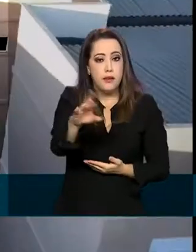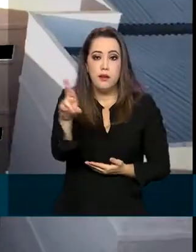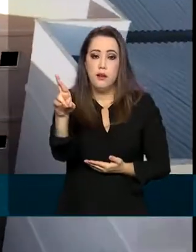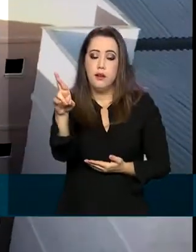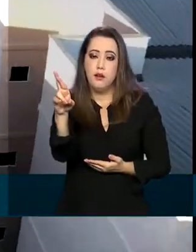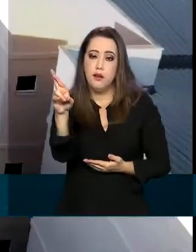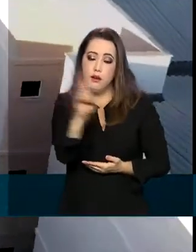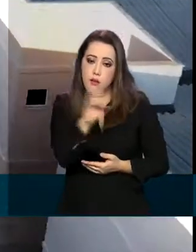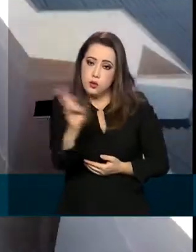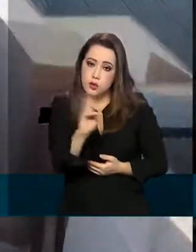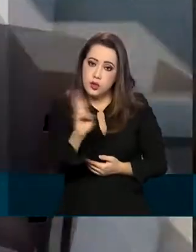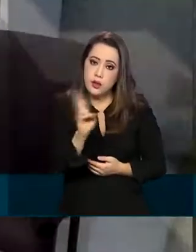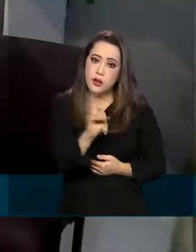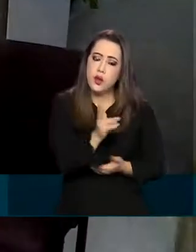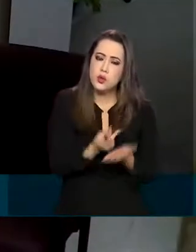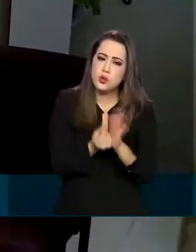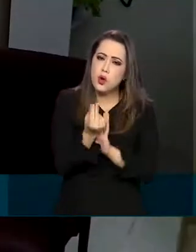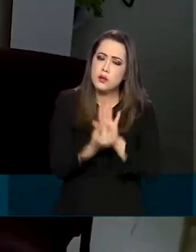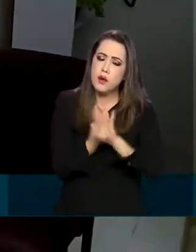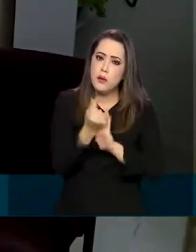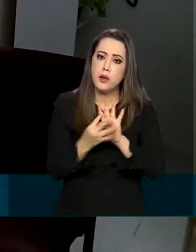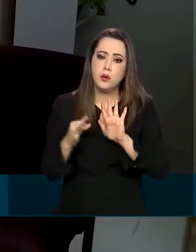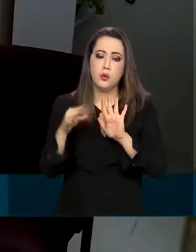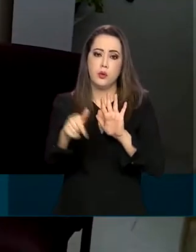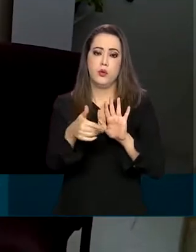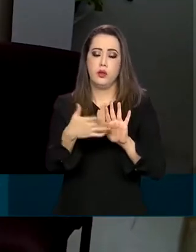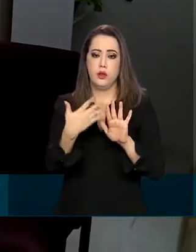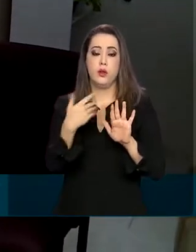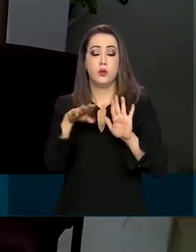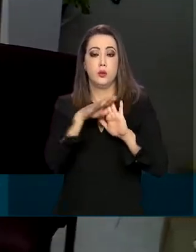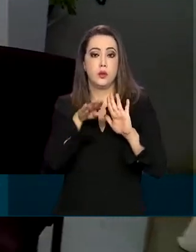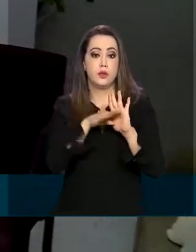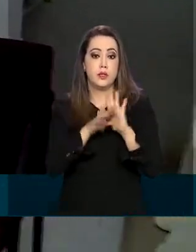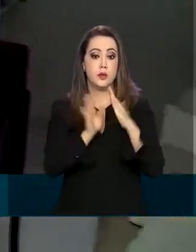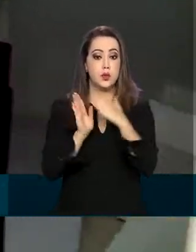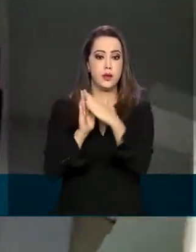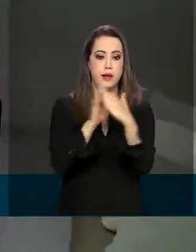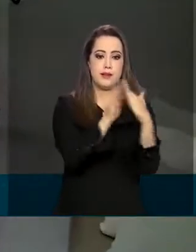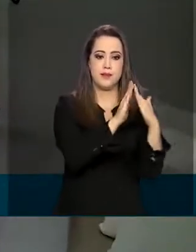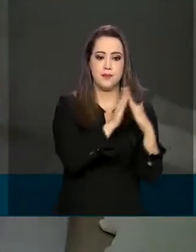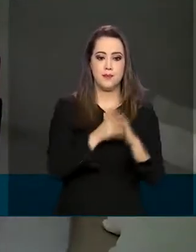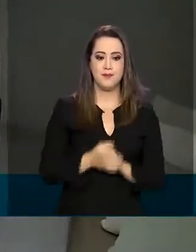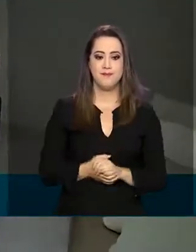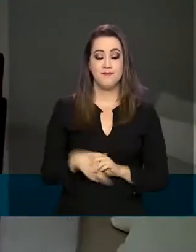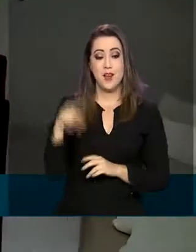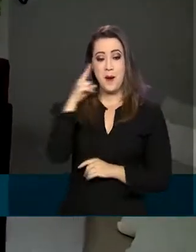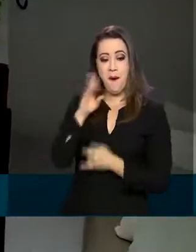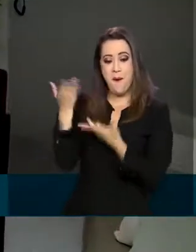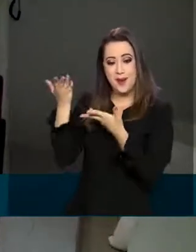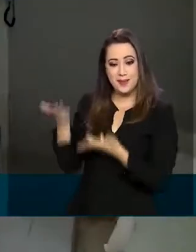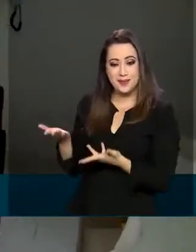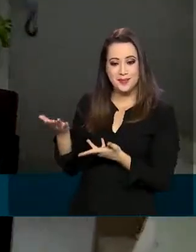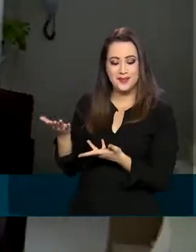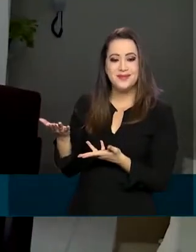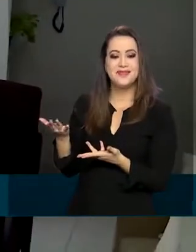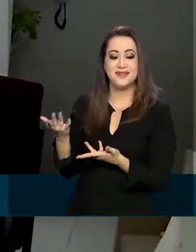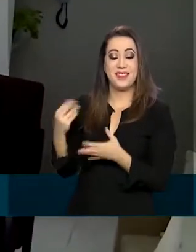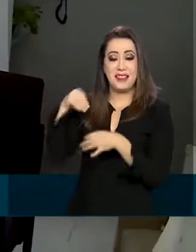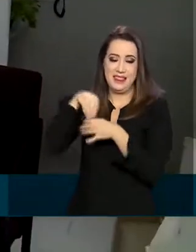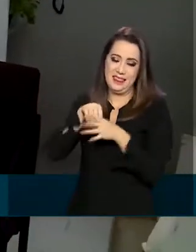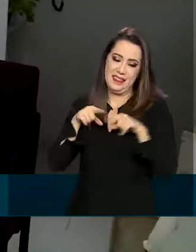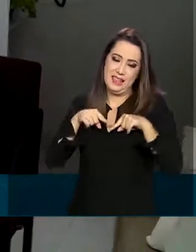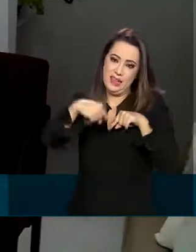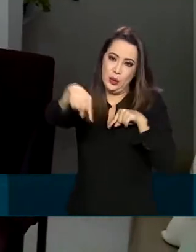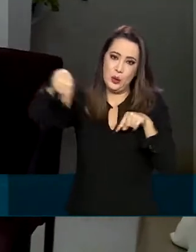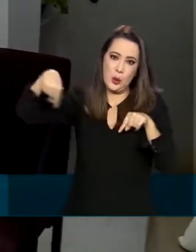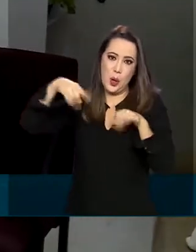R$ 1,1 bilhão do Orçamento Geral da União no Programa de Habitação Popular. A gente vê, então, nesse momento, o interior de um